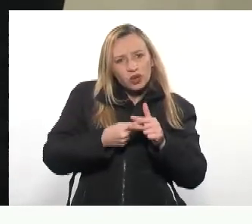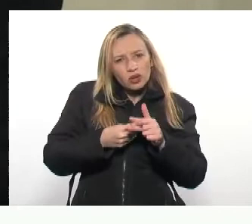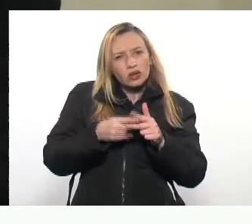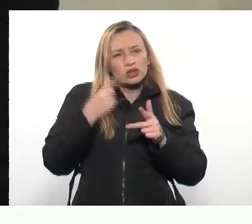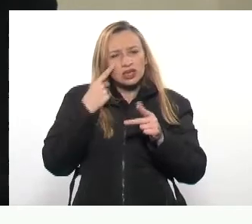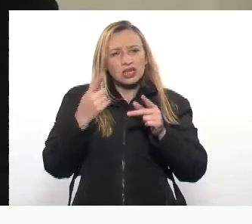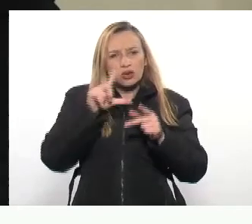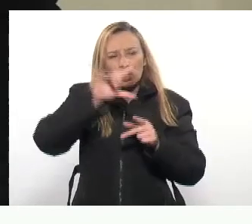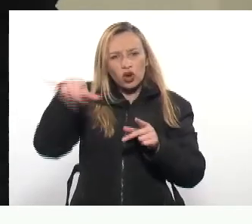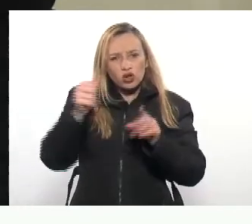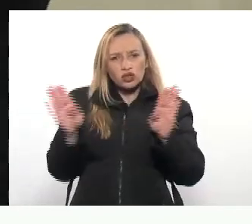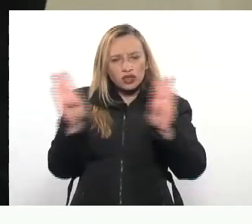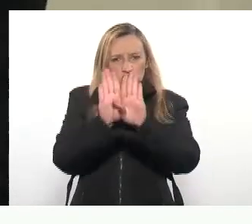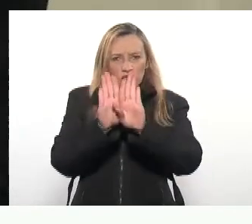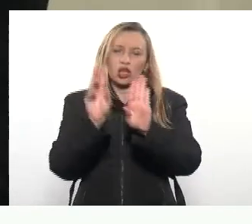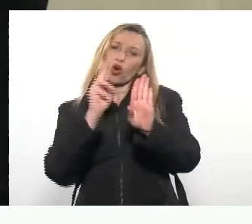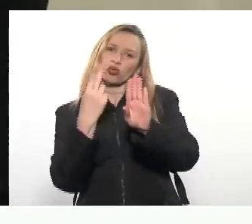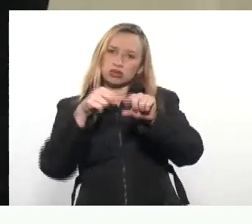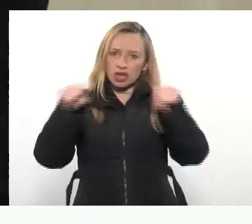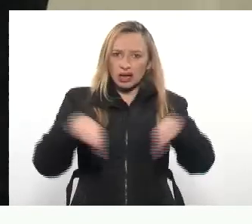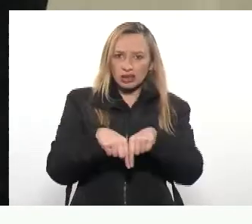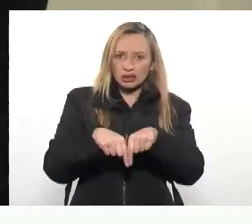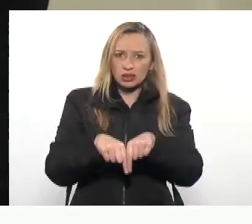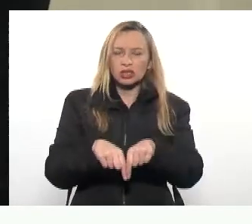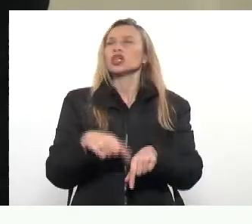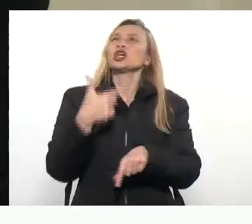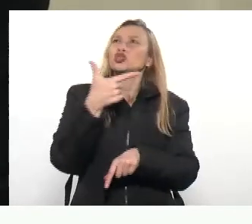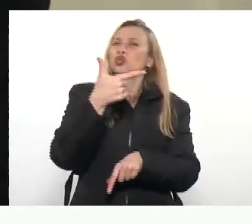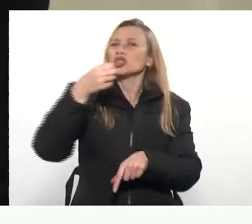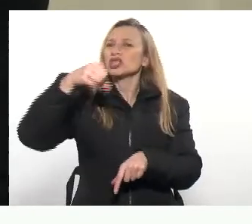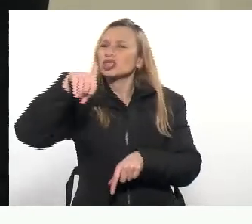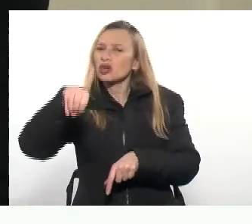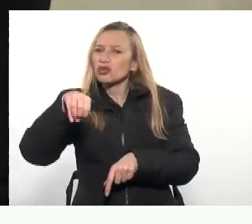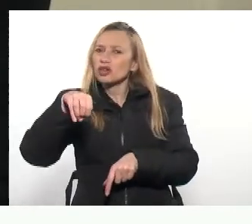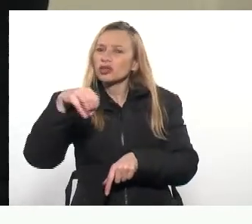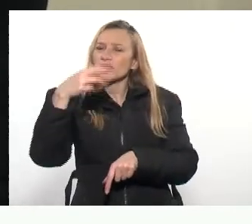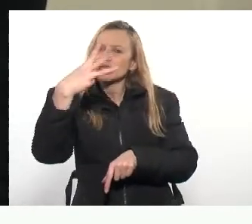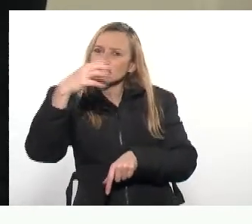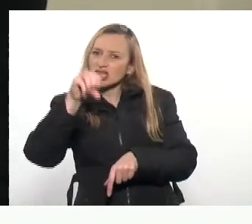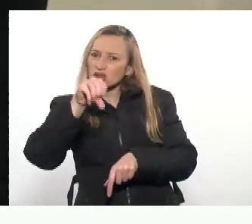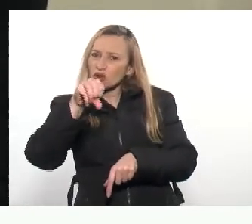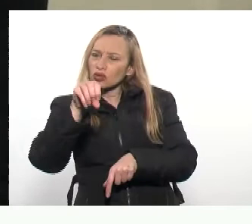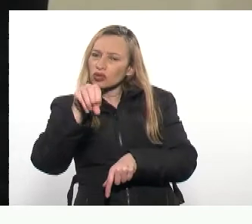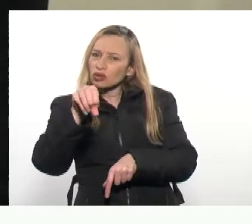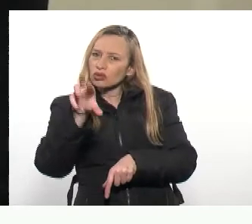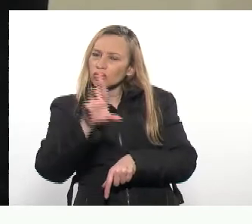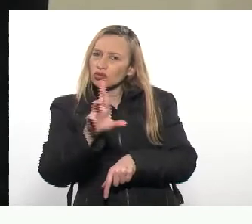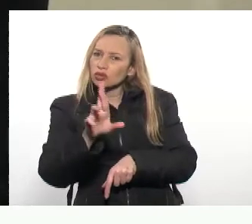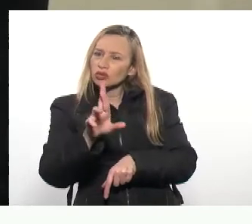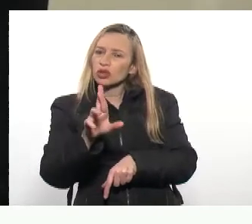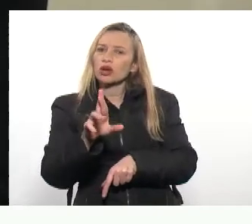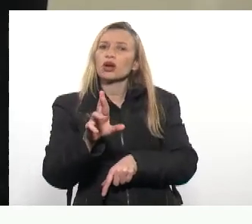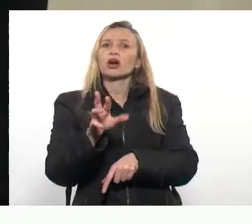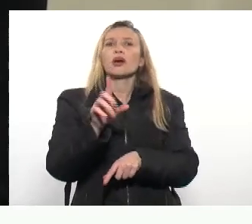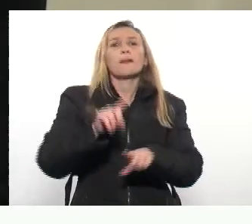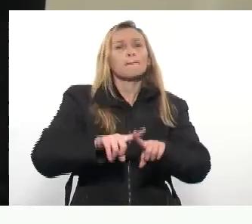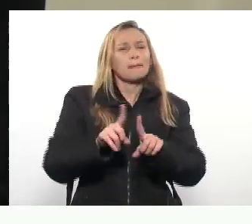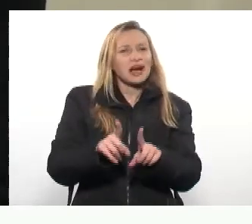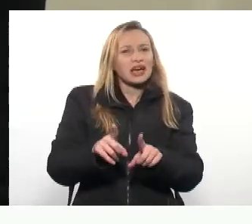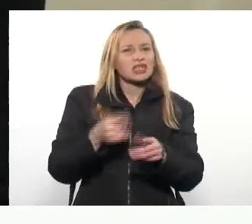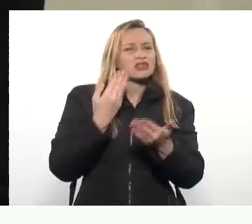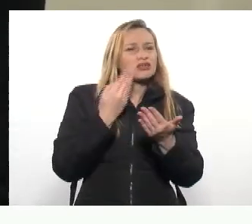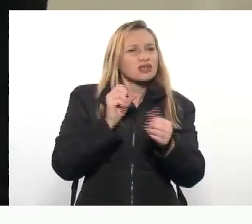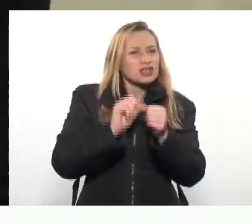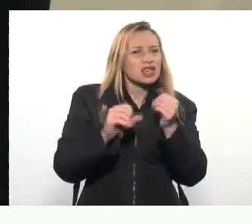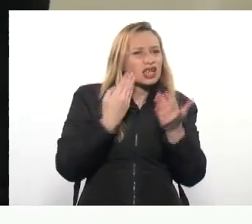com uma loja fechada ou uma sala, você passar de 290 para 39, ele ajusta. Mas foi feito algum